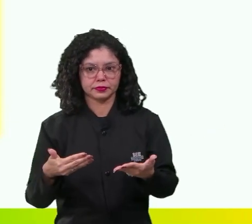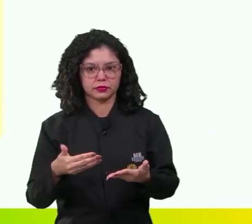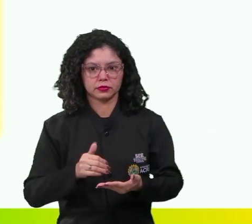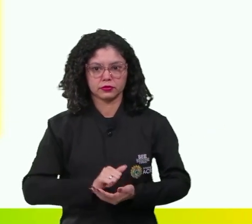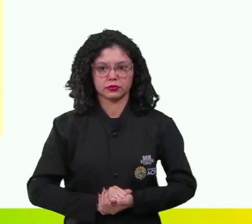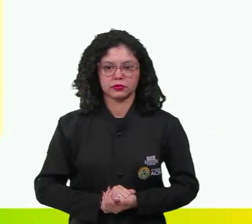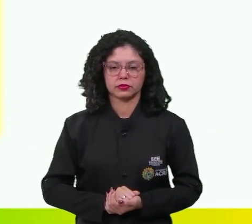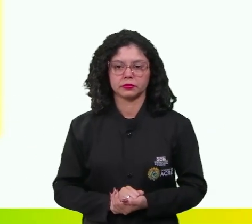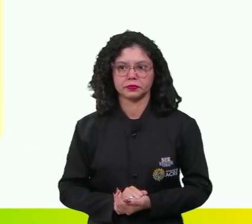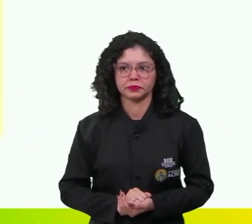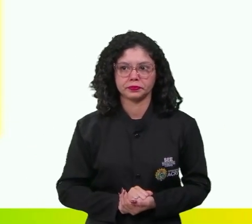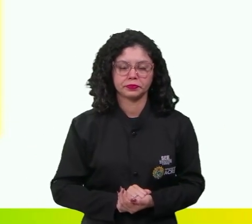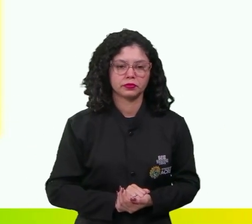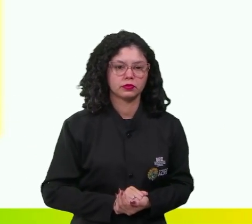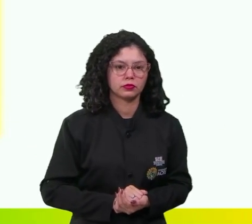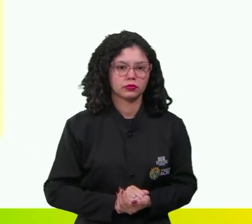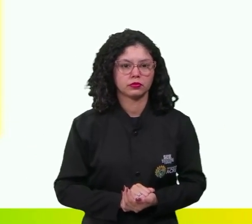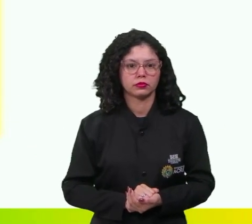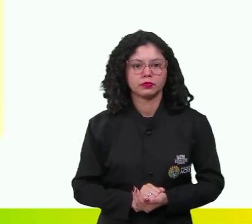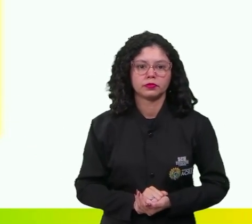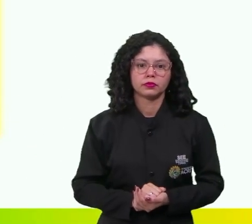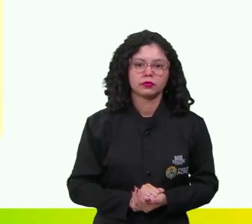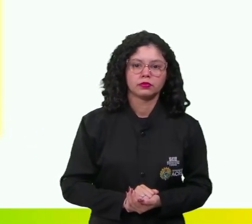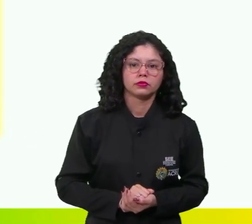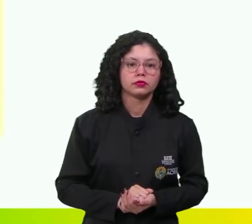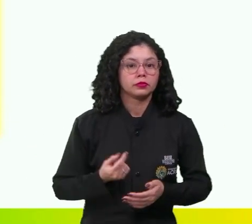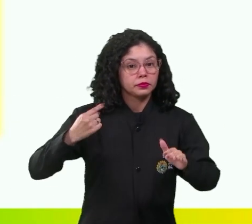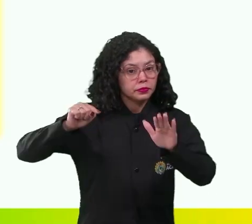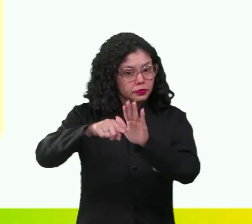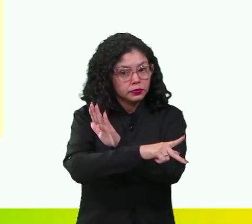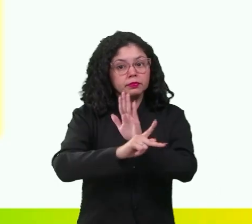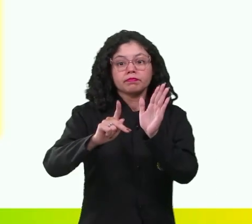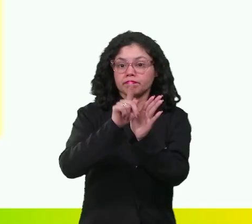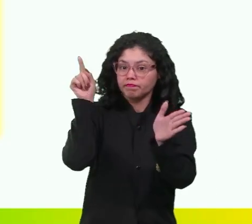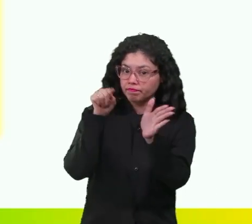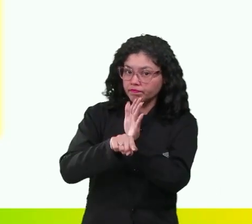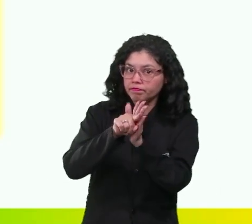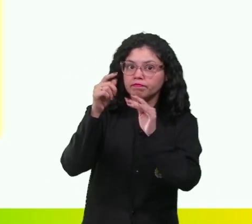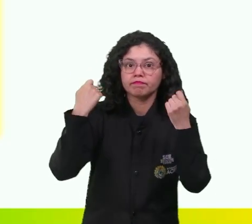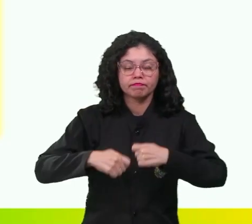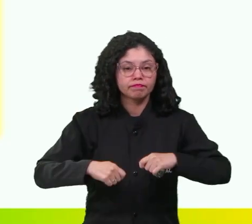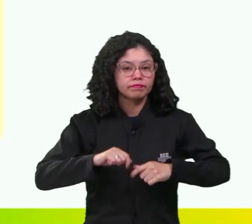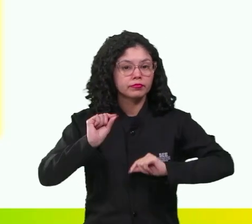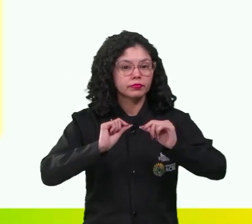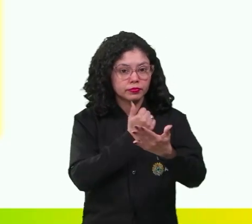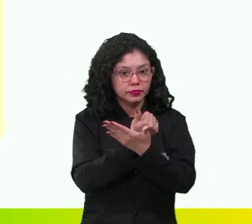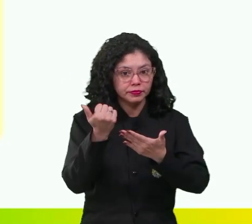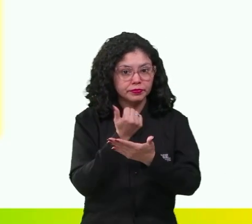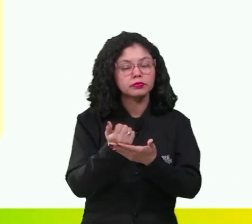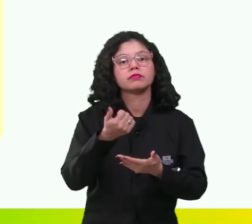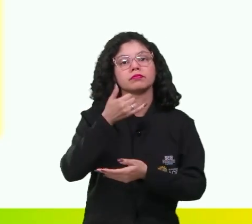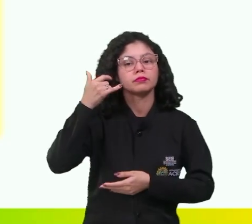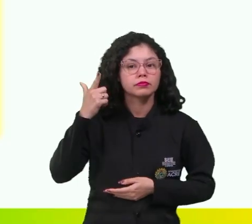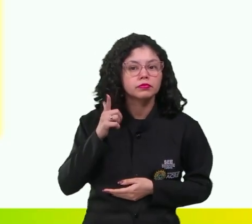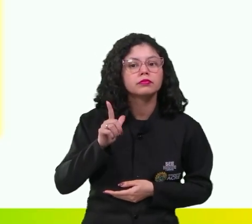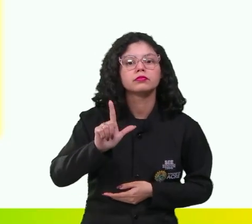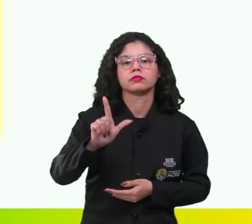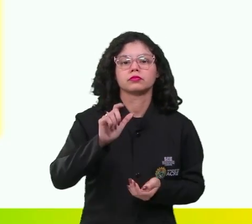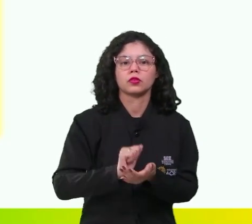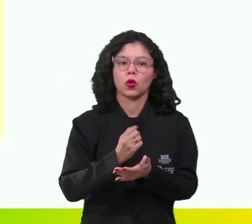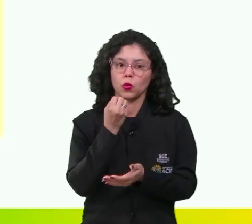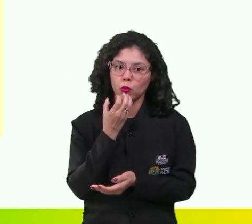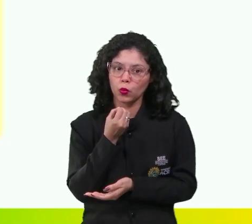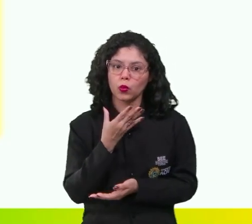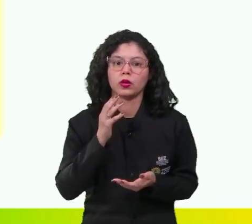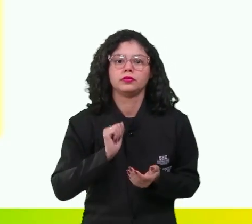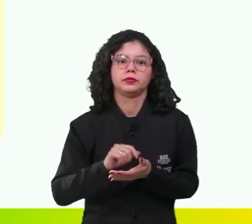socioambiental atual. Então, é dentro dessa que a gente precisa atuar para garantir os bens